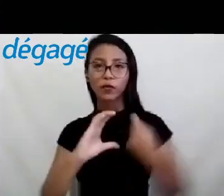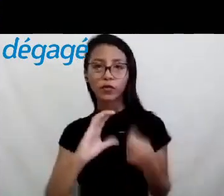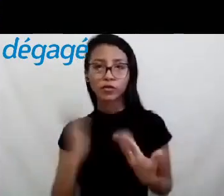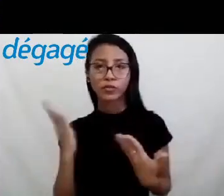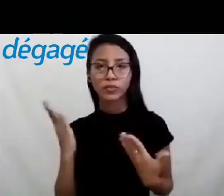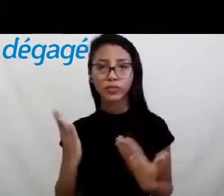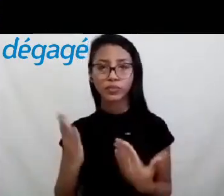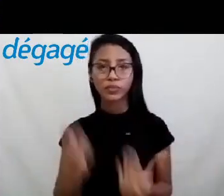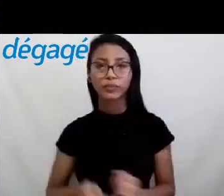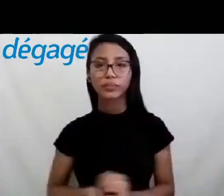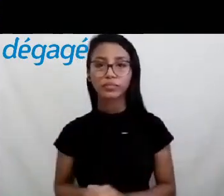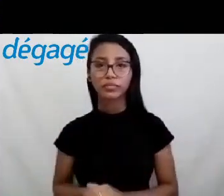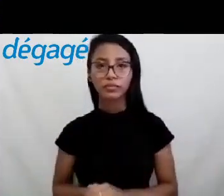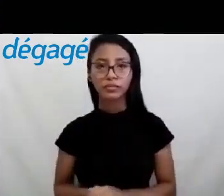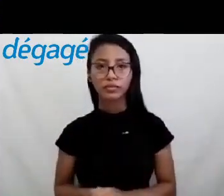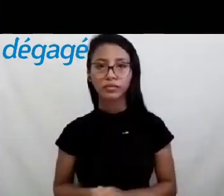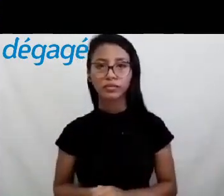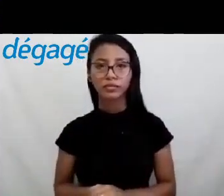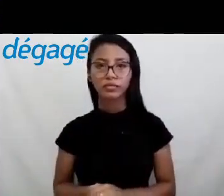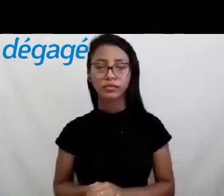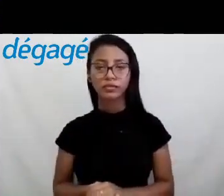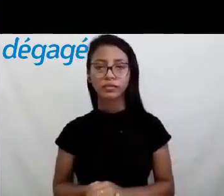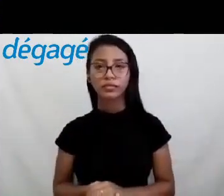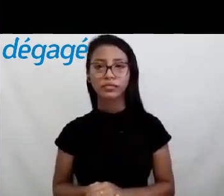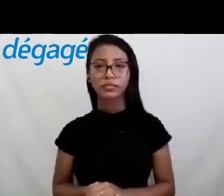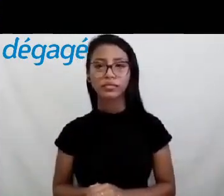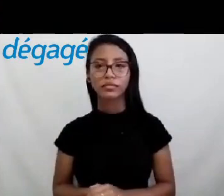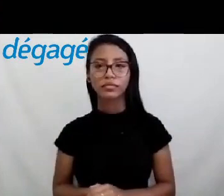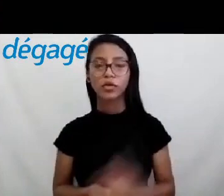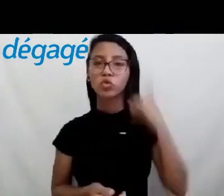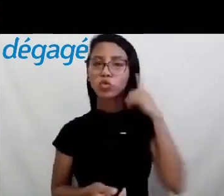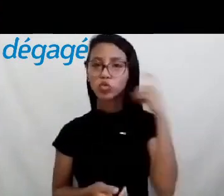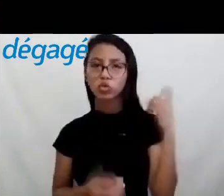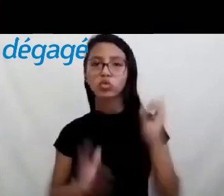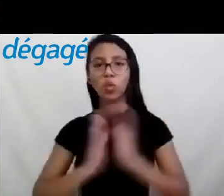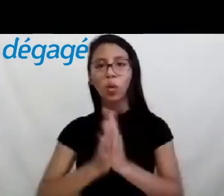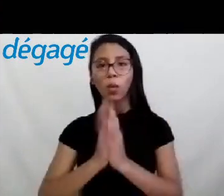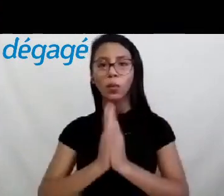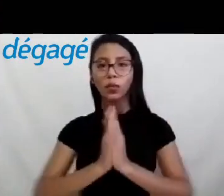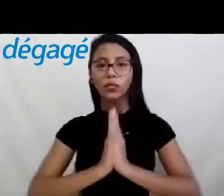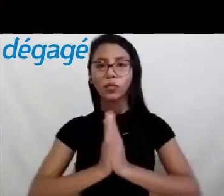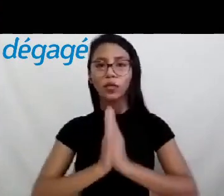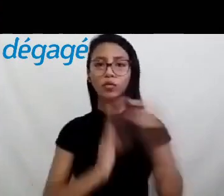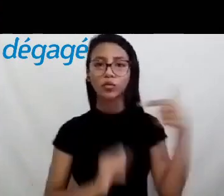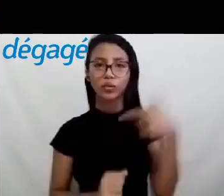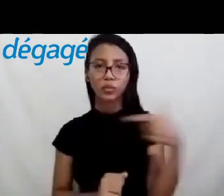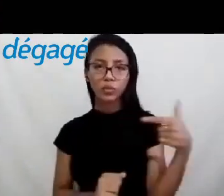Escutando. Aí você pode colocar ele com som, tá? O 2.